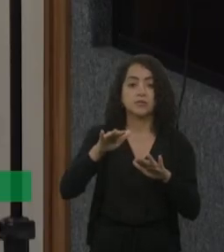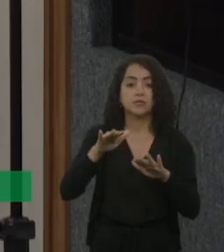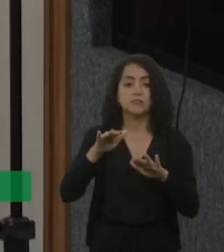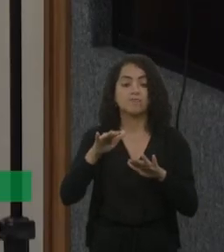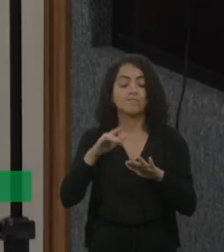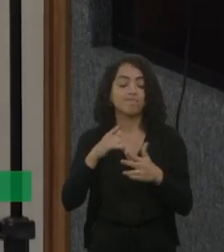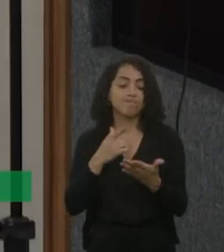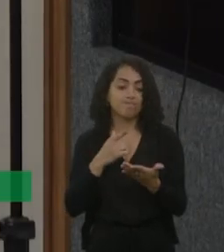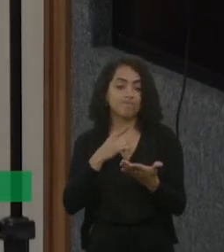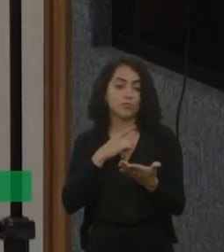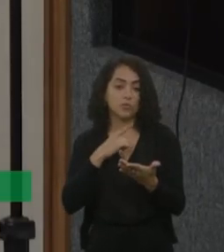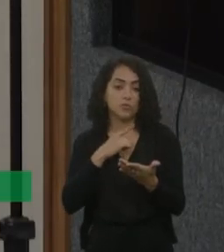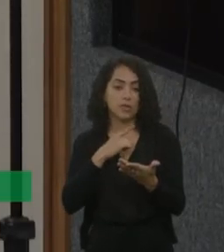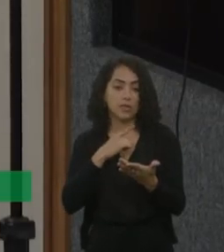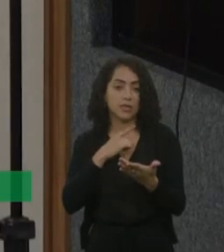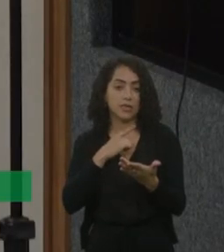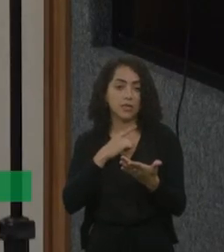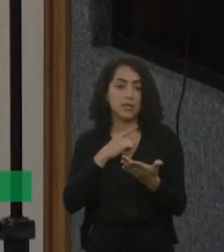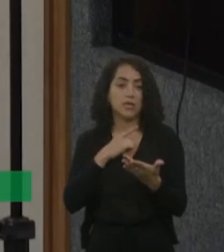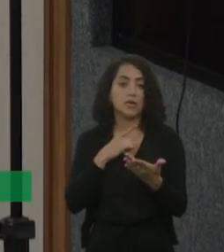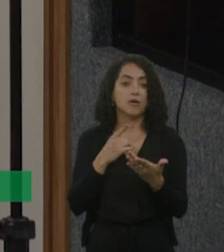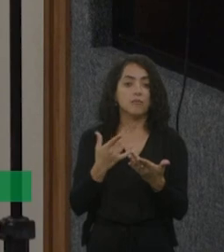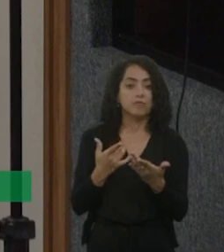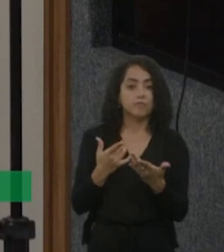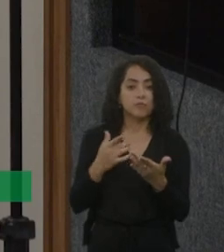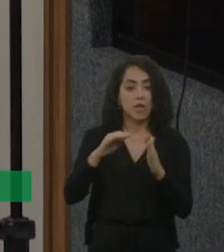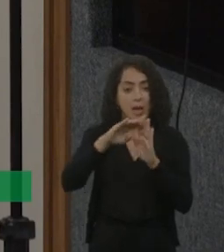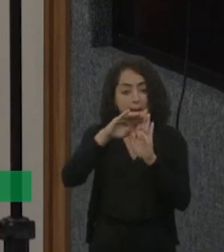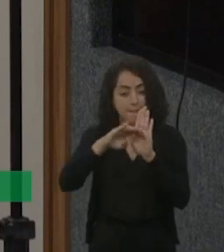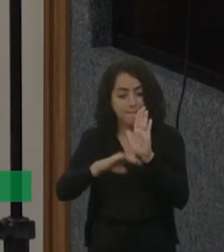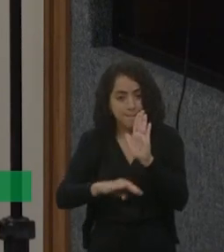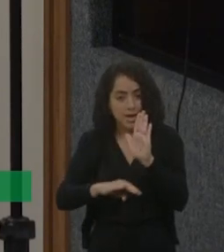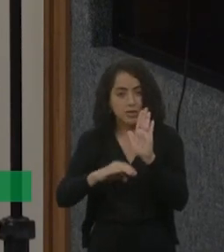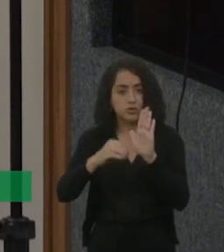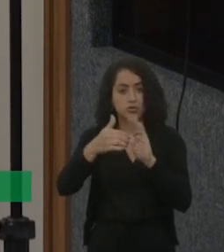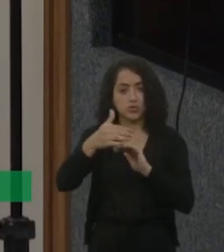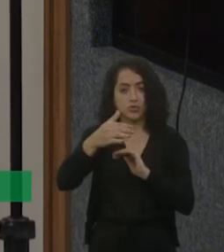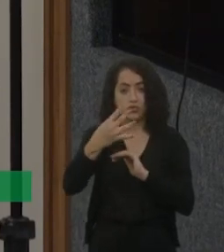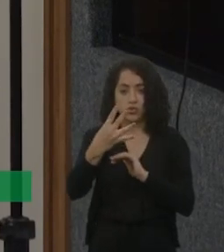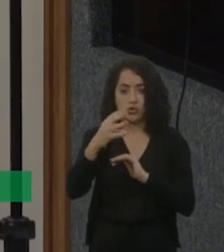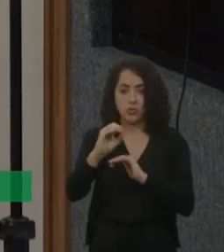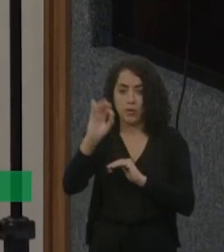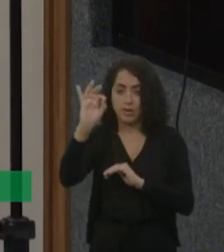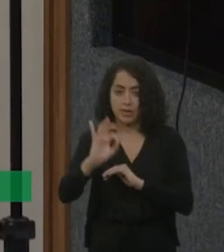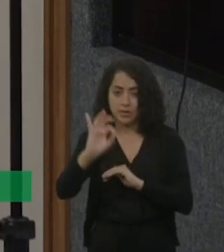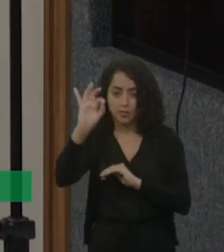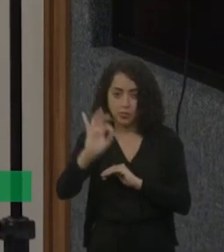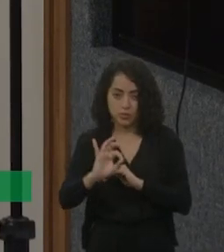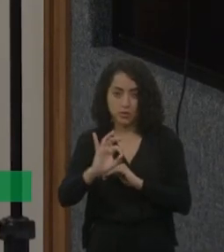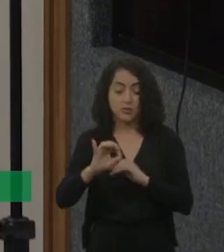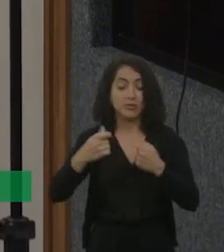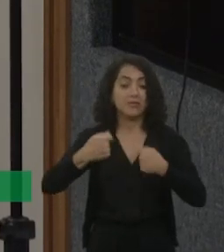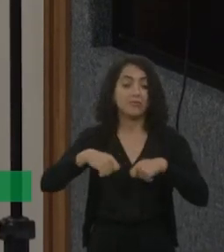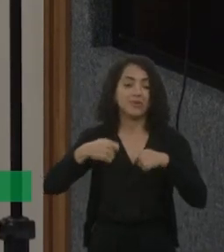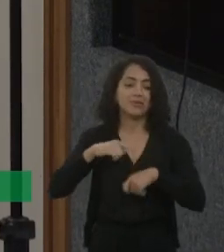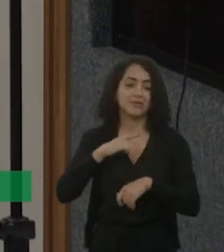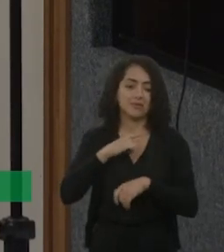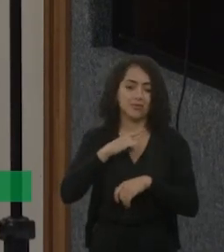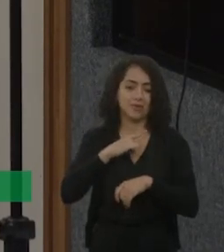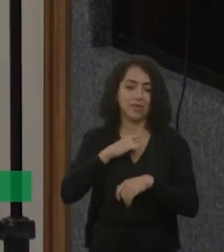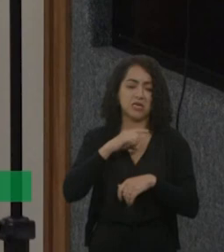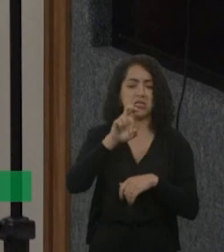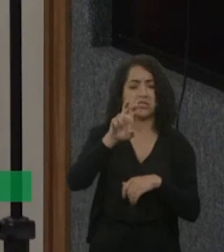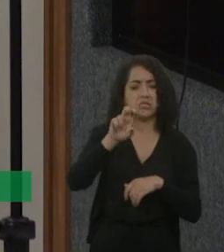ter quadro clínico se eu tenho abaixo de 40% da quantidade de enzima que eu deveria ter. Se eu tiver